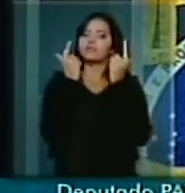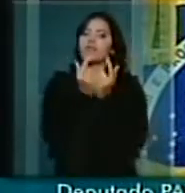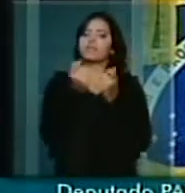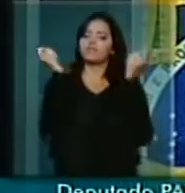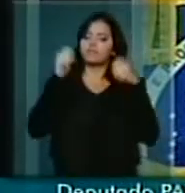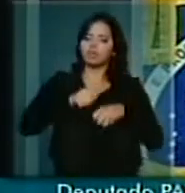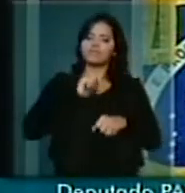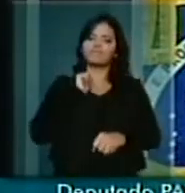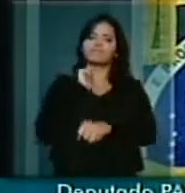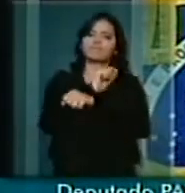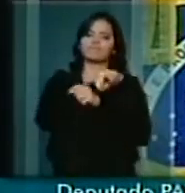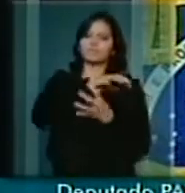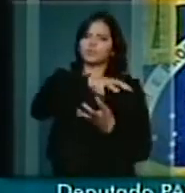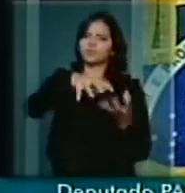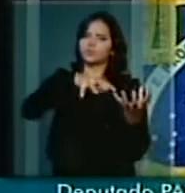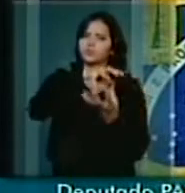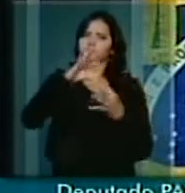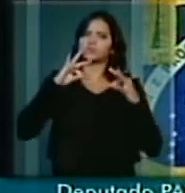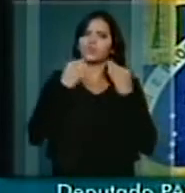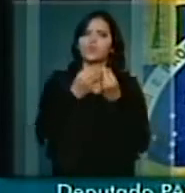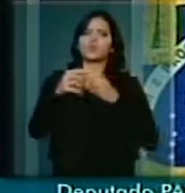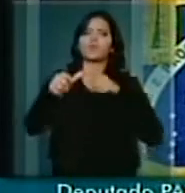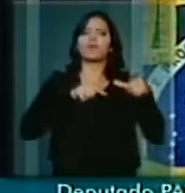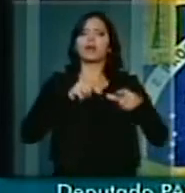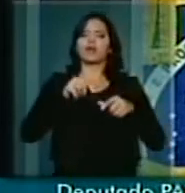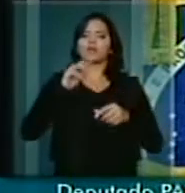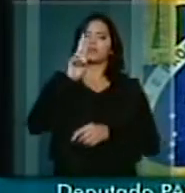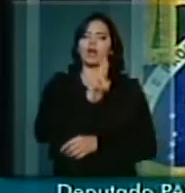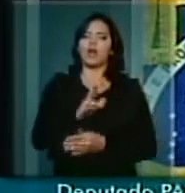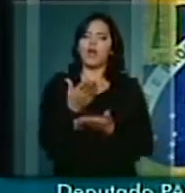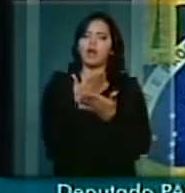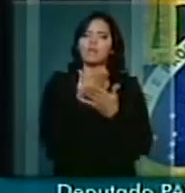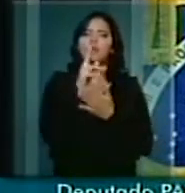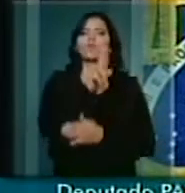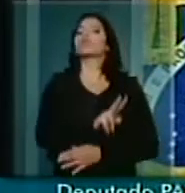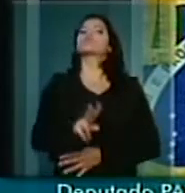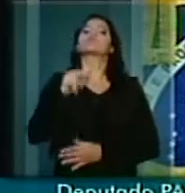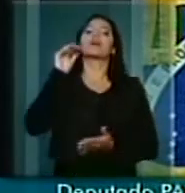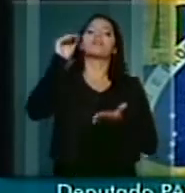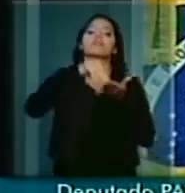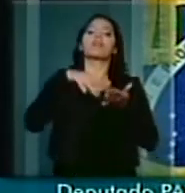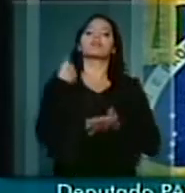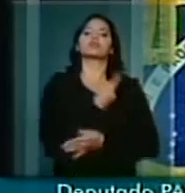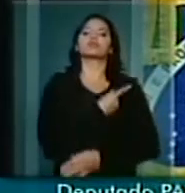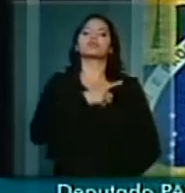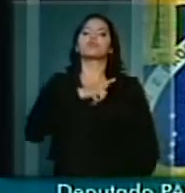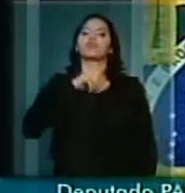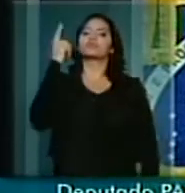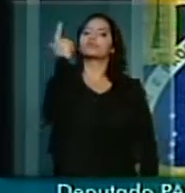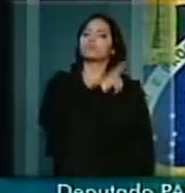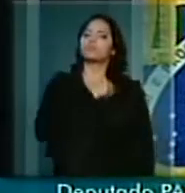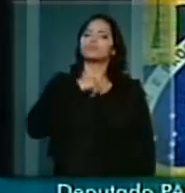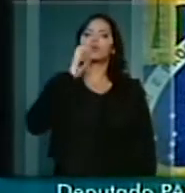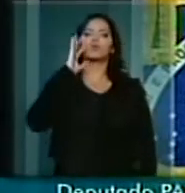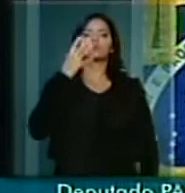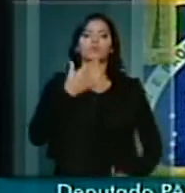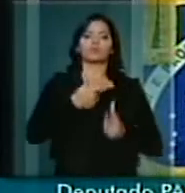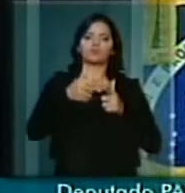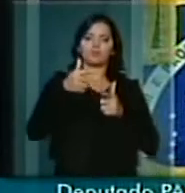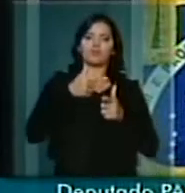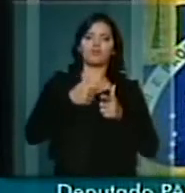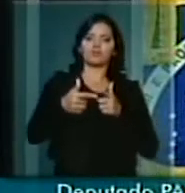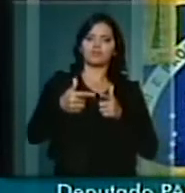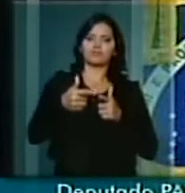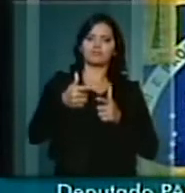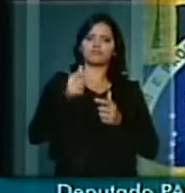determinando a paralisação de todas as atividades da universidade até que nós tivéssemos uma alternativa e uma solução.